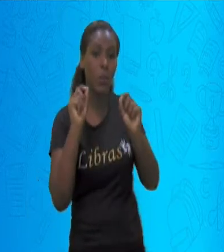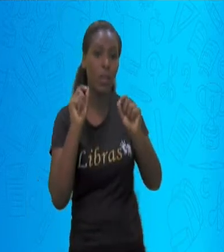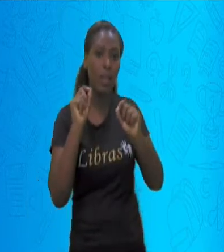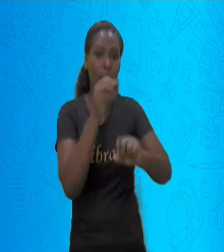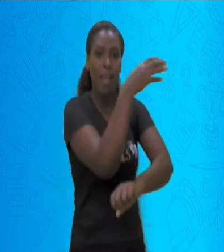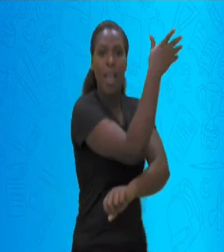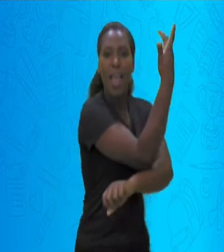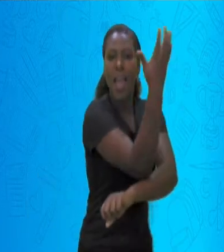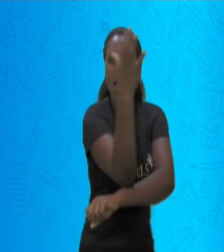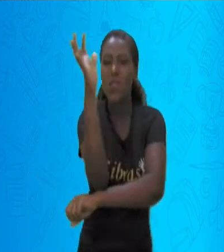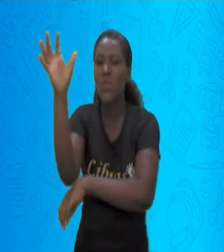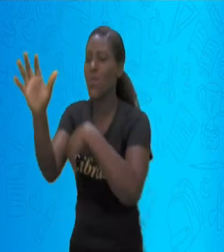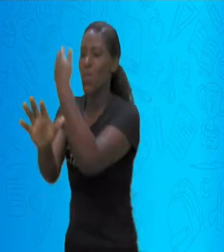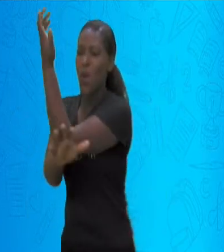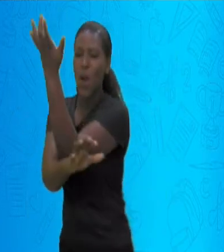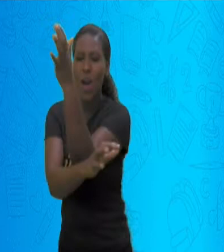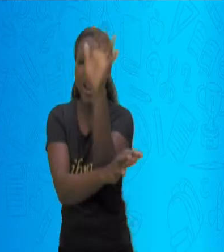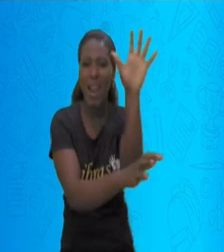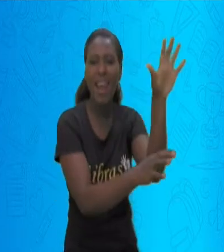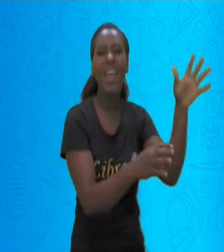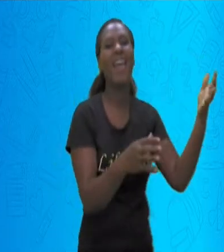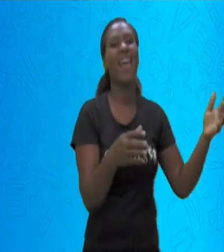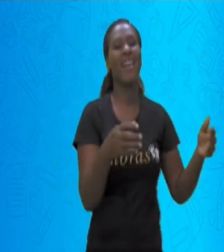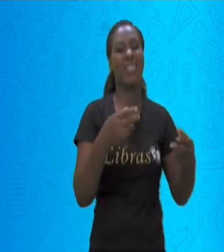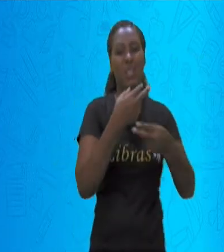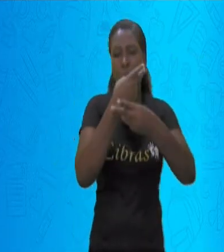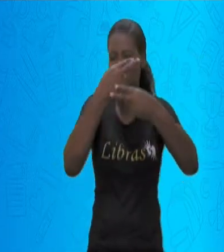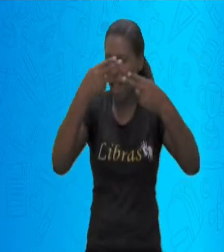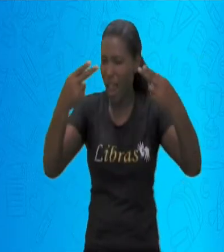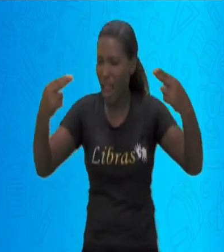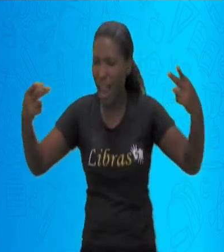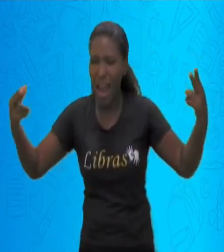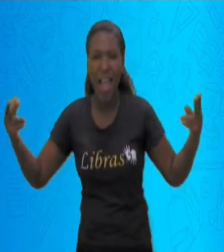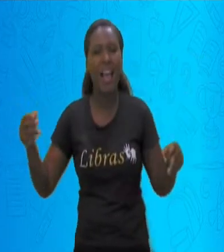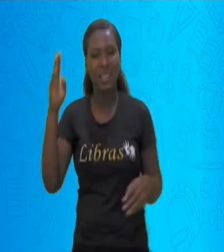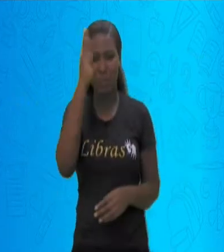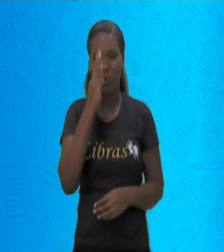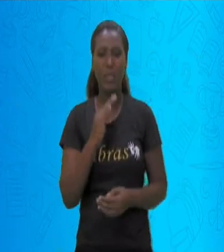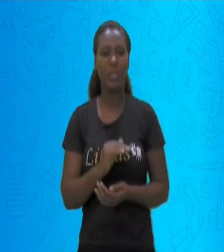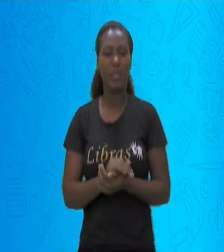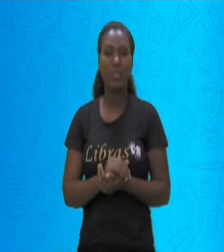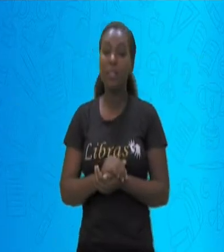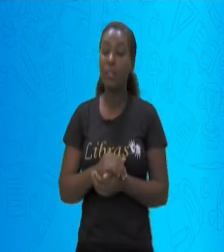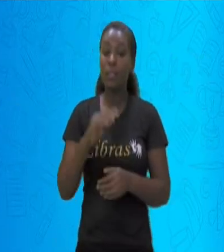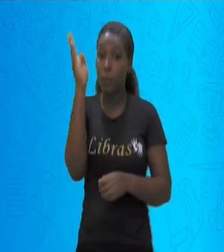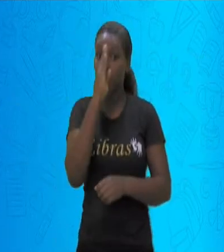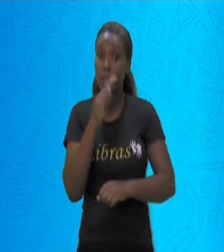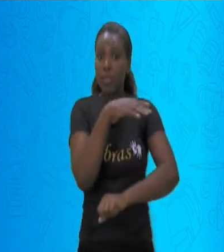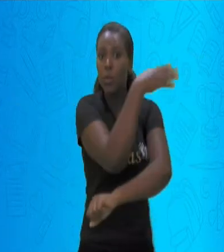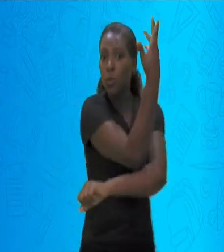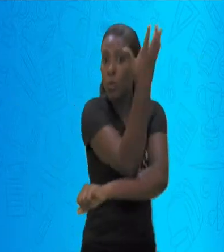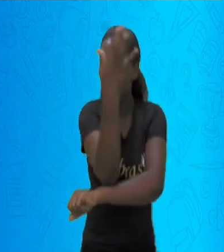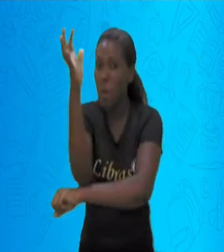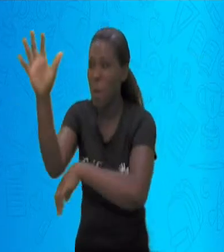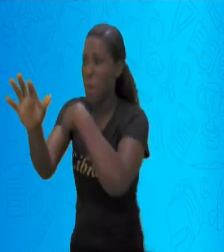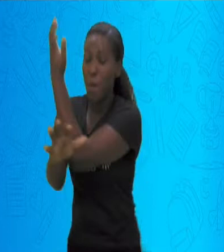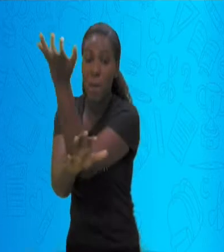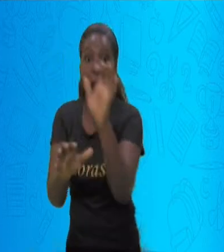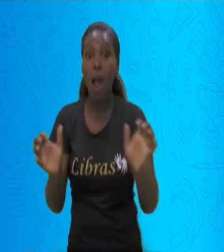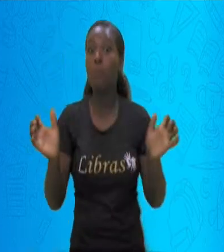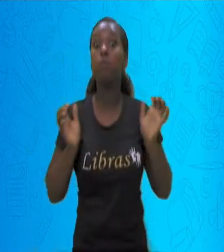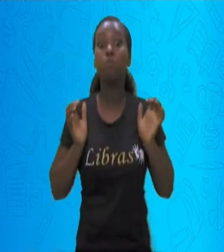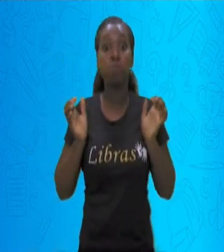brasileiras. O belo, o Brasil tem uma riqueza enorme de recursos naturais, inclusive